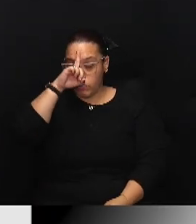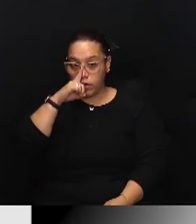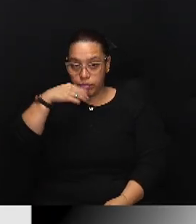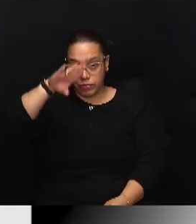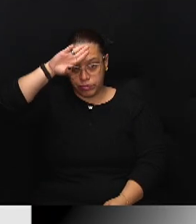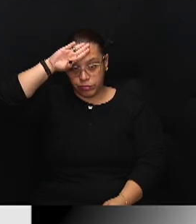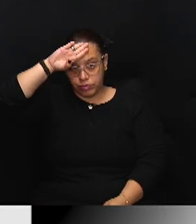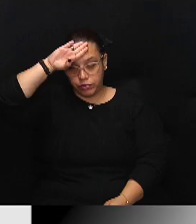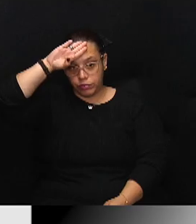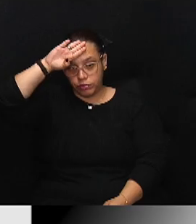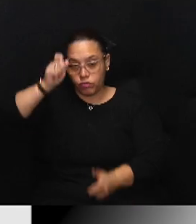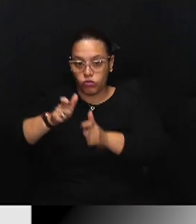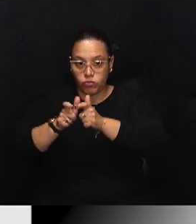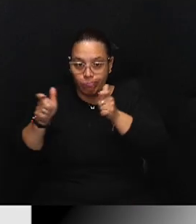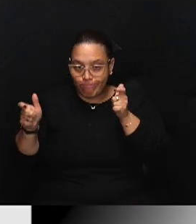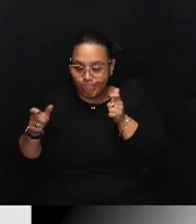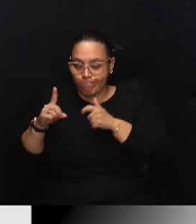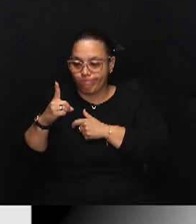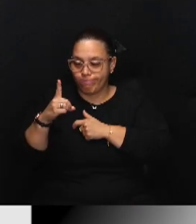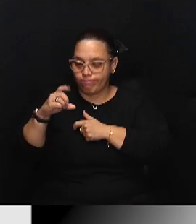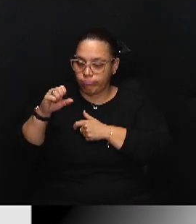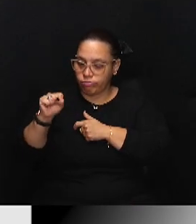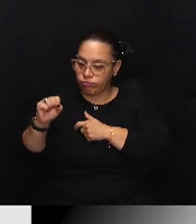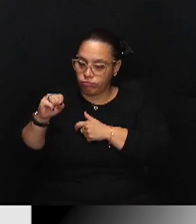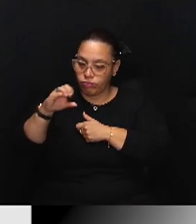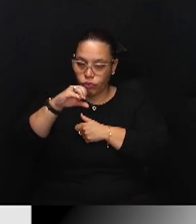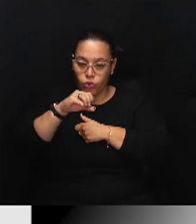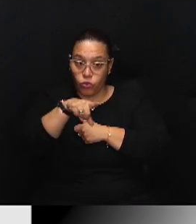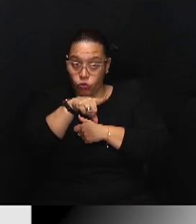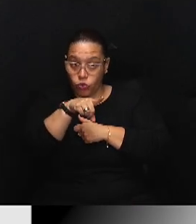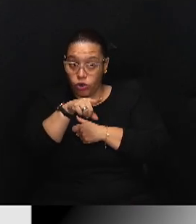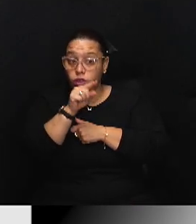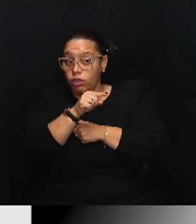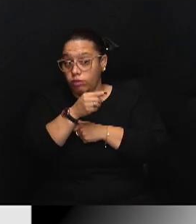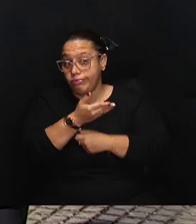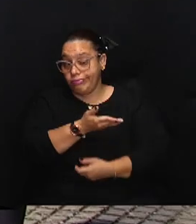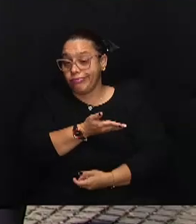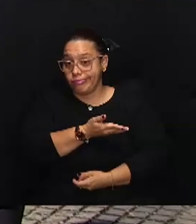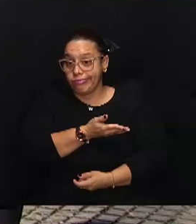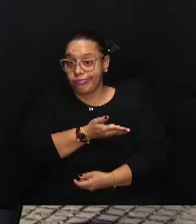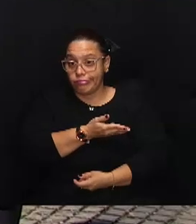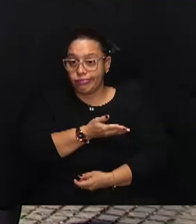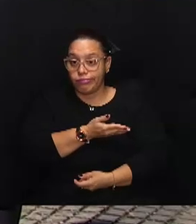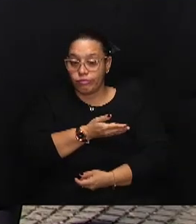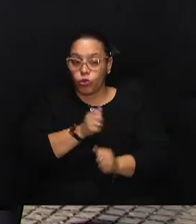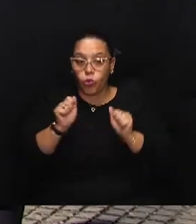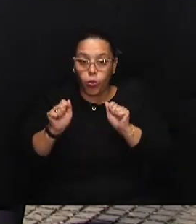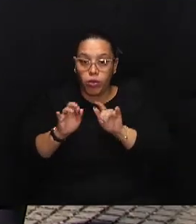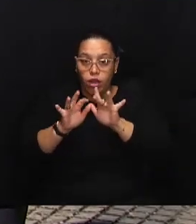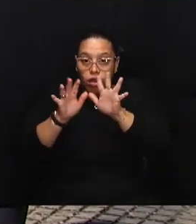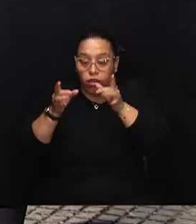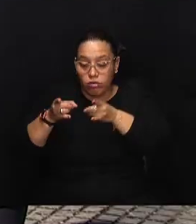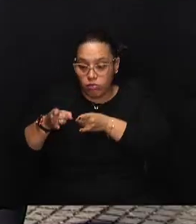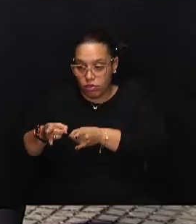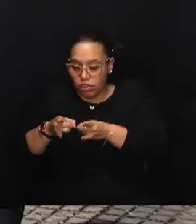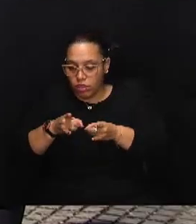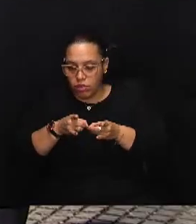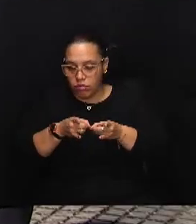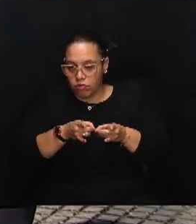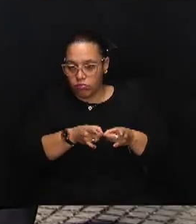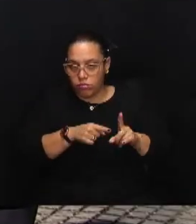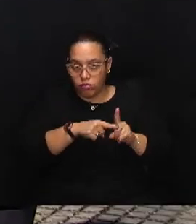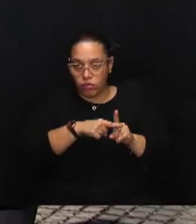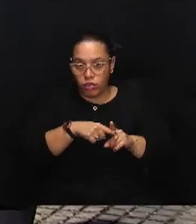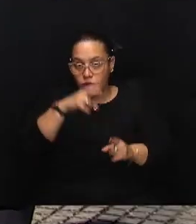do pico da febre amarela, que foi em 1889, e ele se tornou um milagreiro de cemitério. Ele